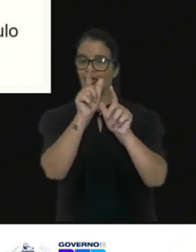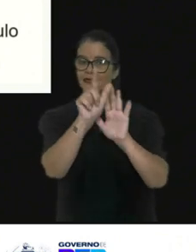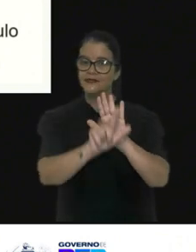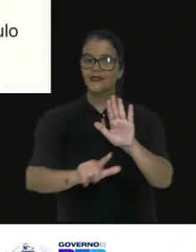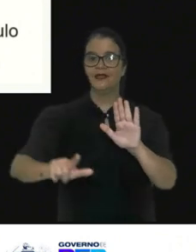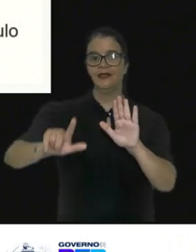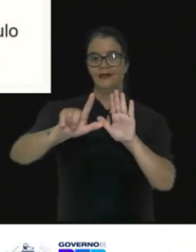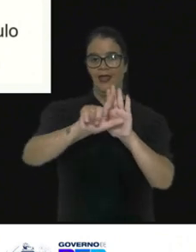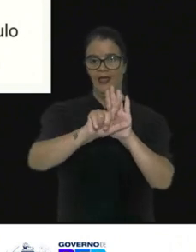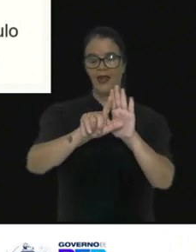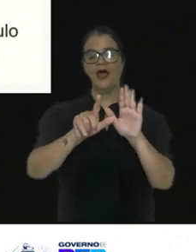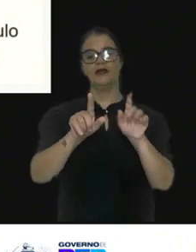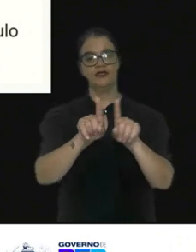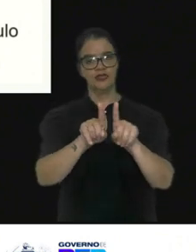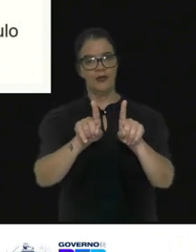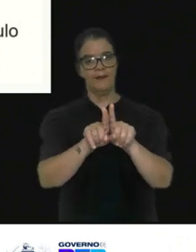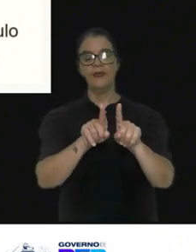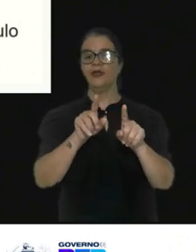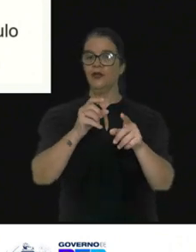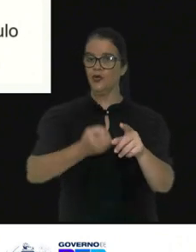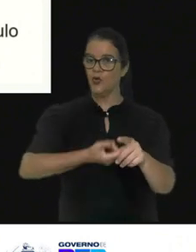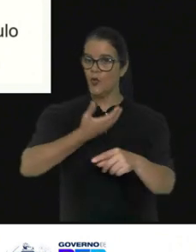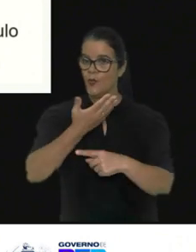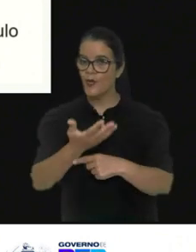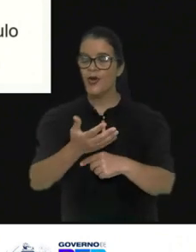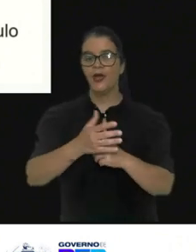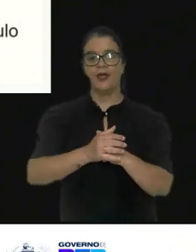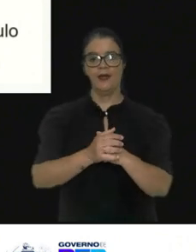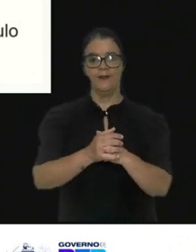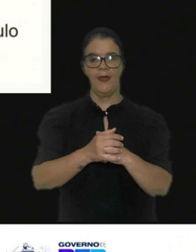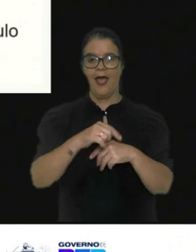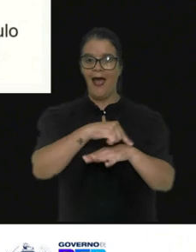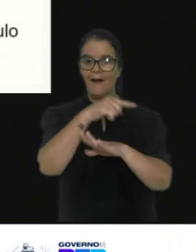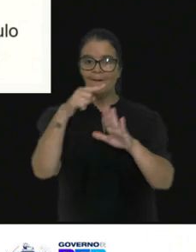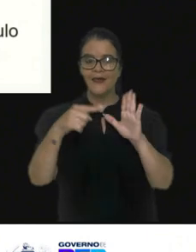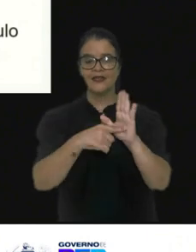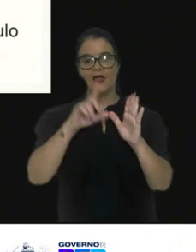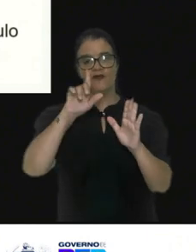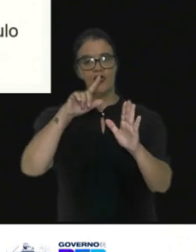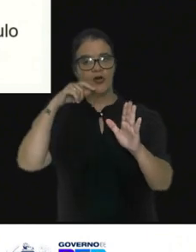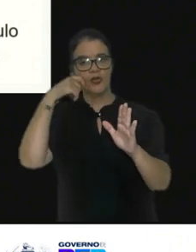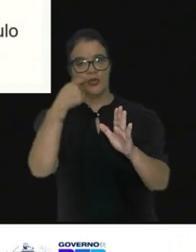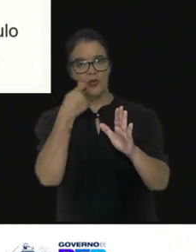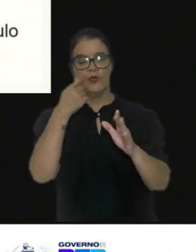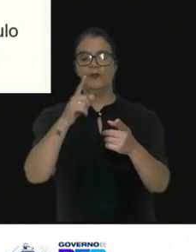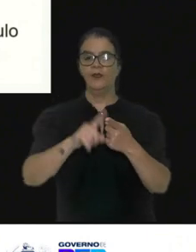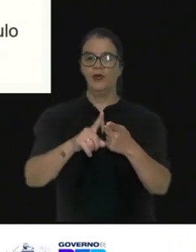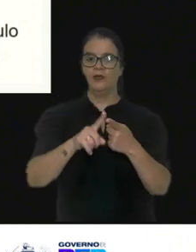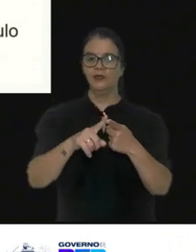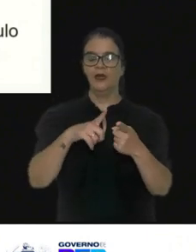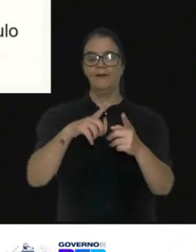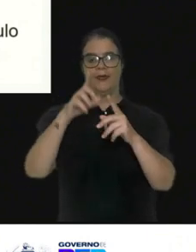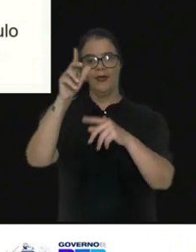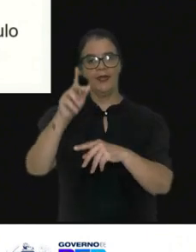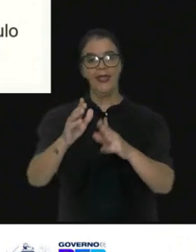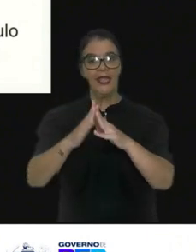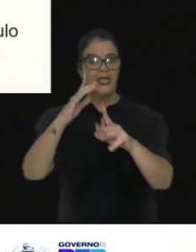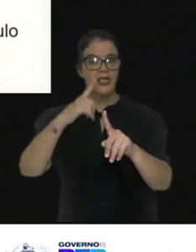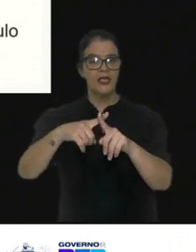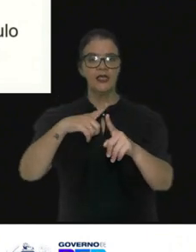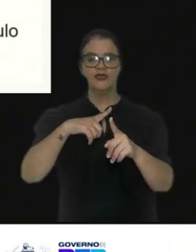informações históricas e literárias. No poema A Metáfora do Pão